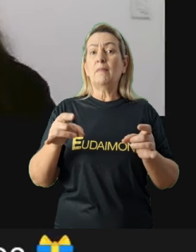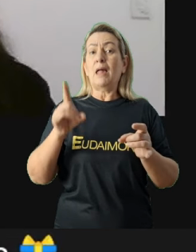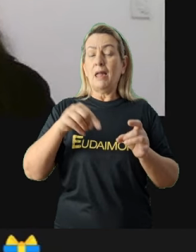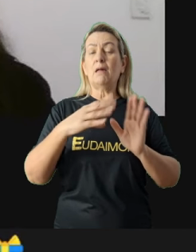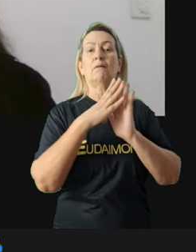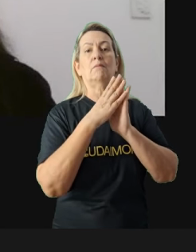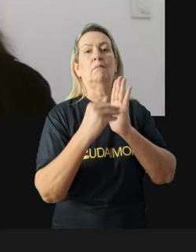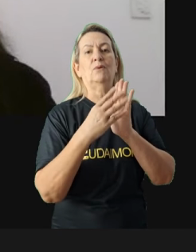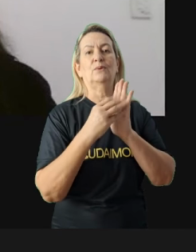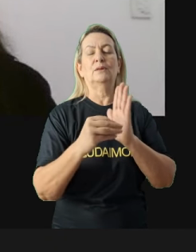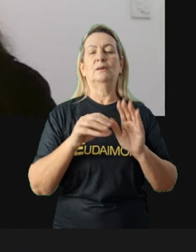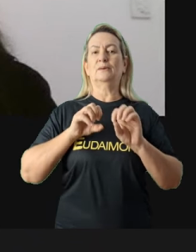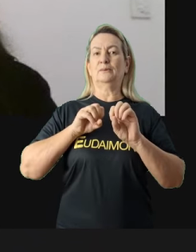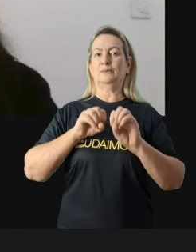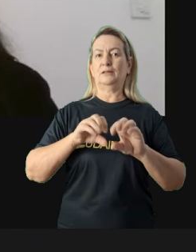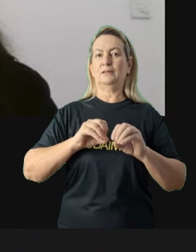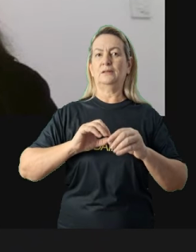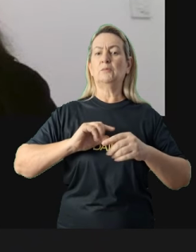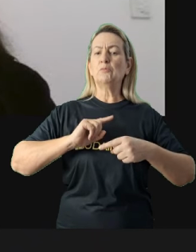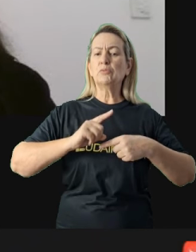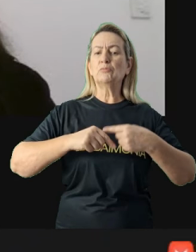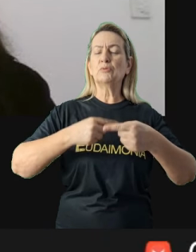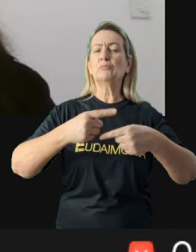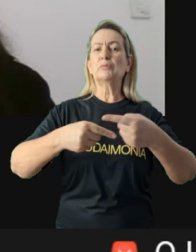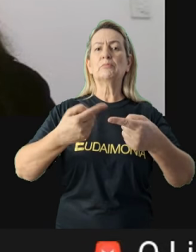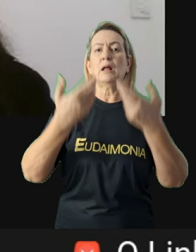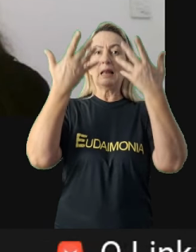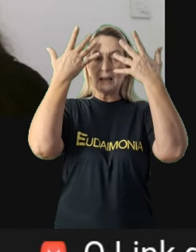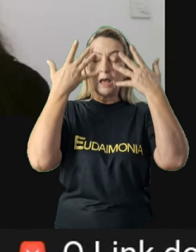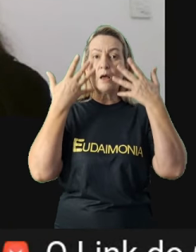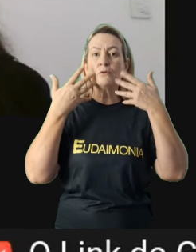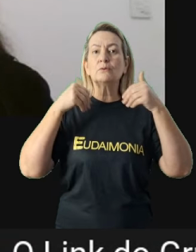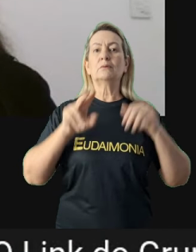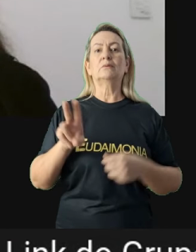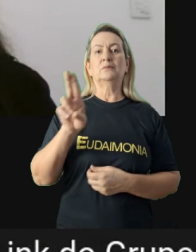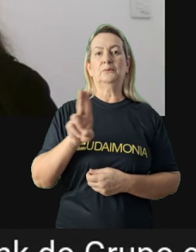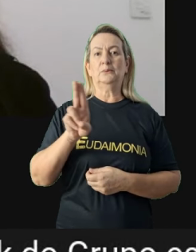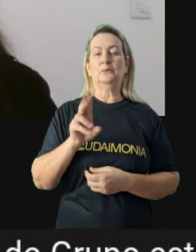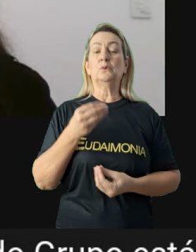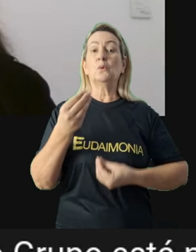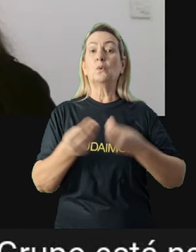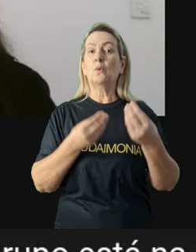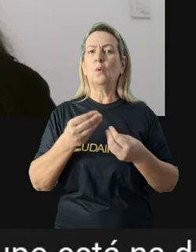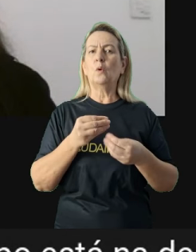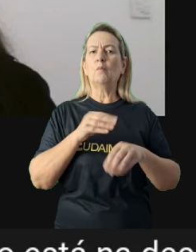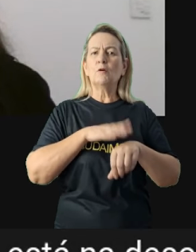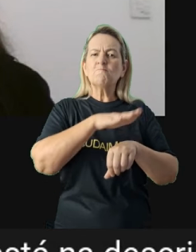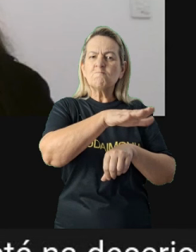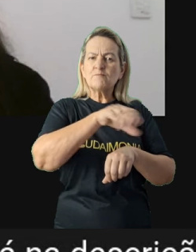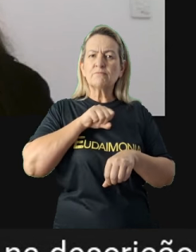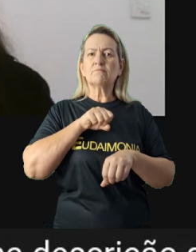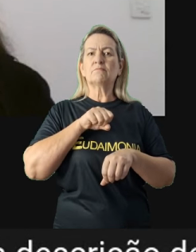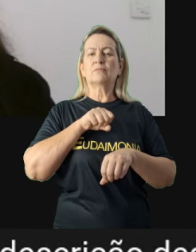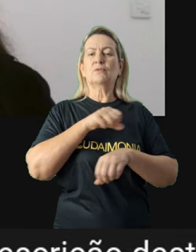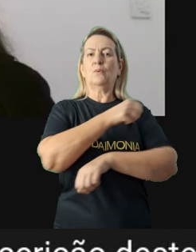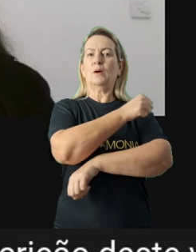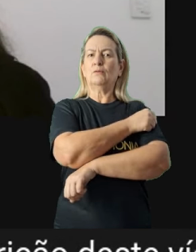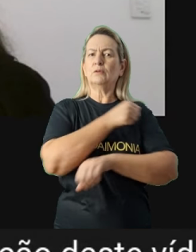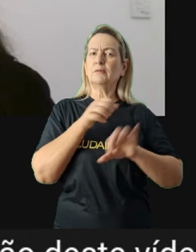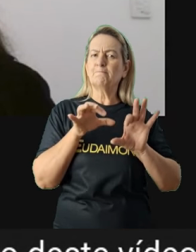envolvimento, o restante, e isso é completamente modelo de ensino. O restante vai sendo mais natural o uso. Então, como é que eu trago